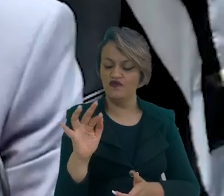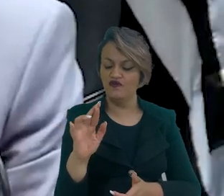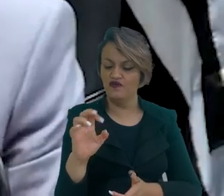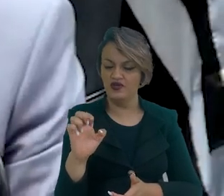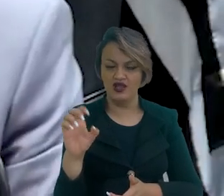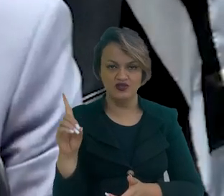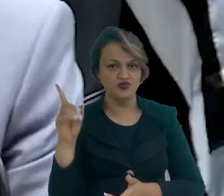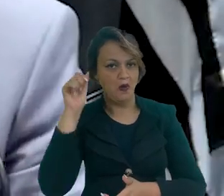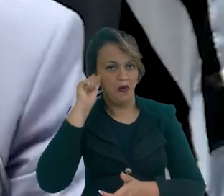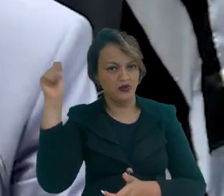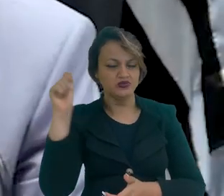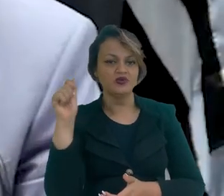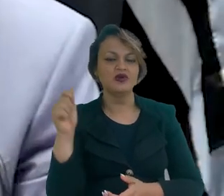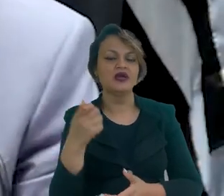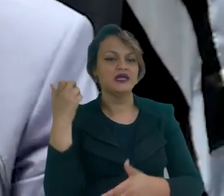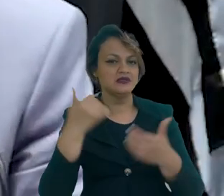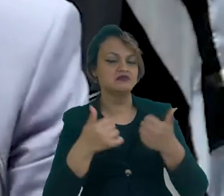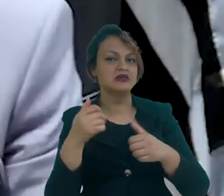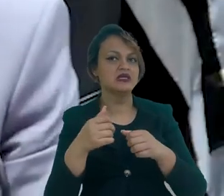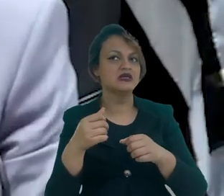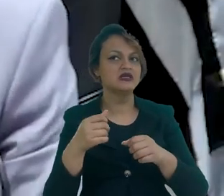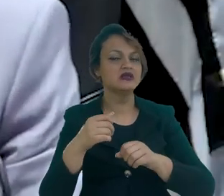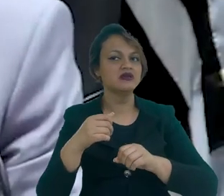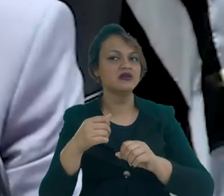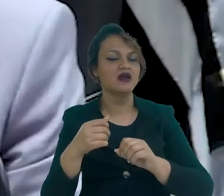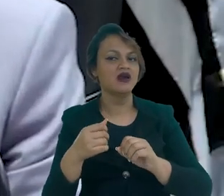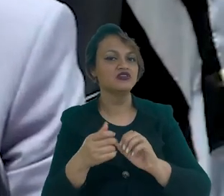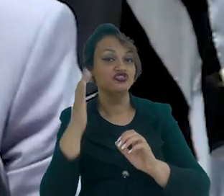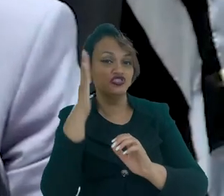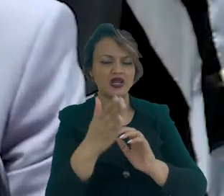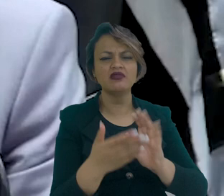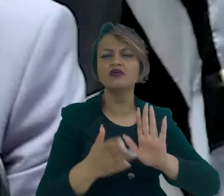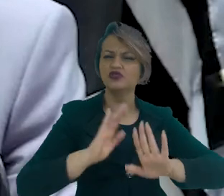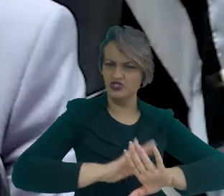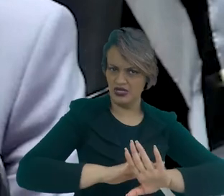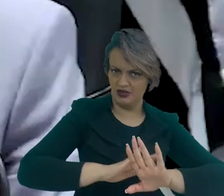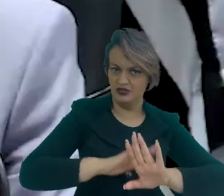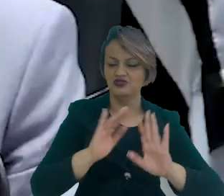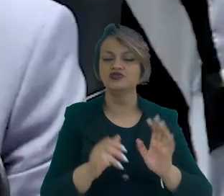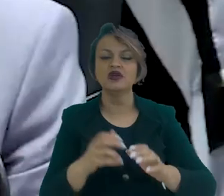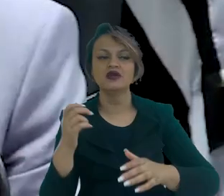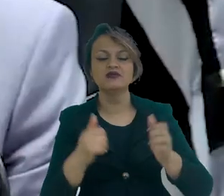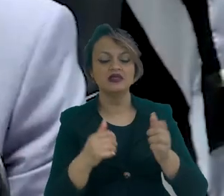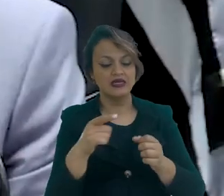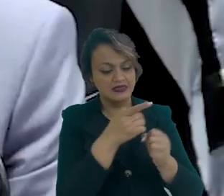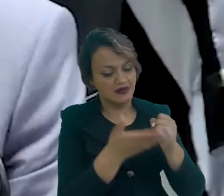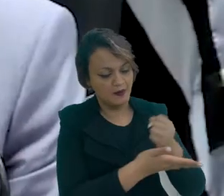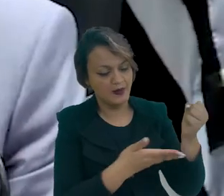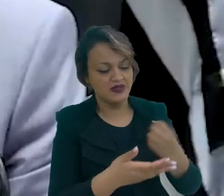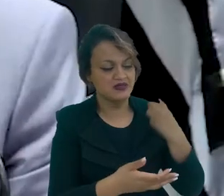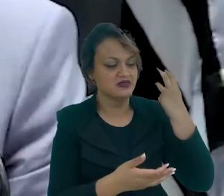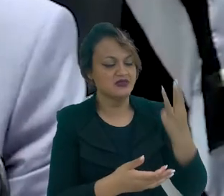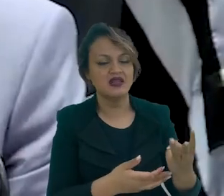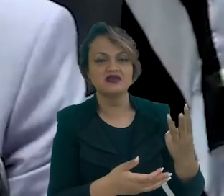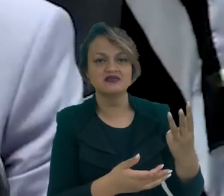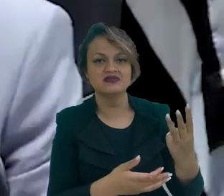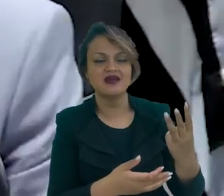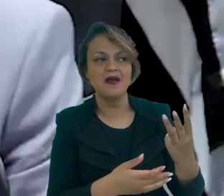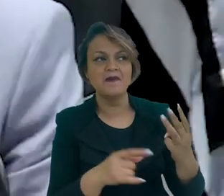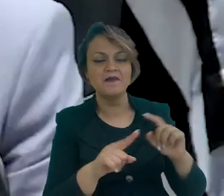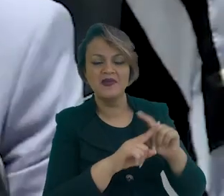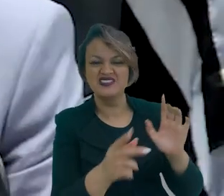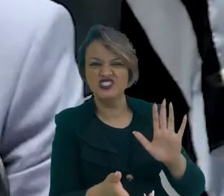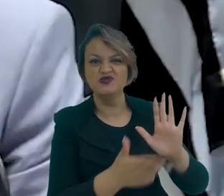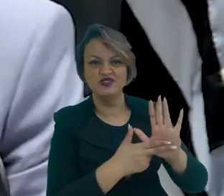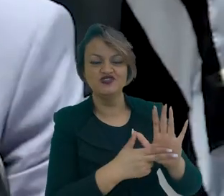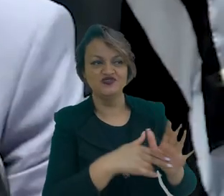que o dilfrer muito elegantemente diz no trabalho dele né ele não fala isso diretamente é que as codificações assumiram